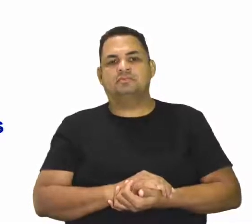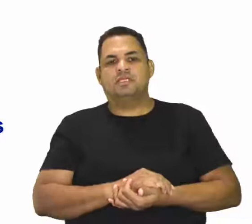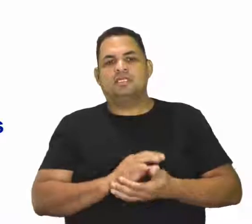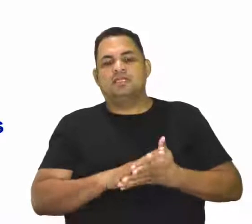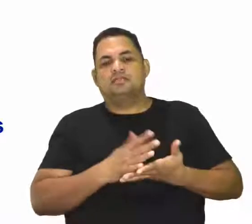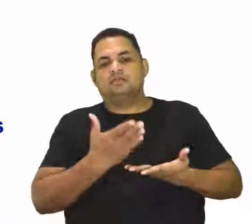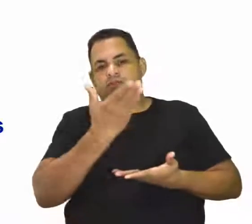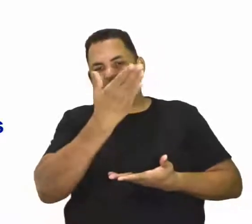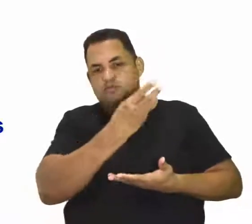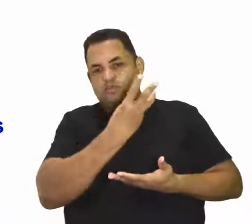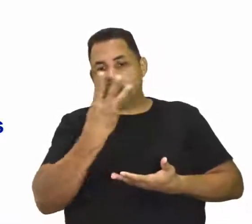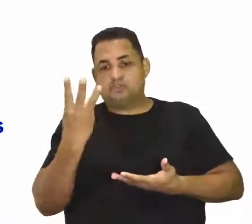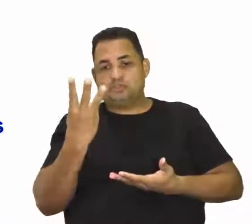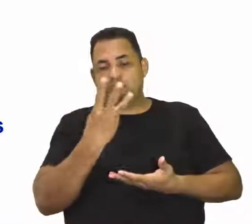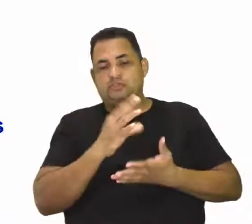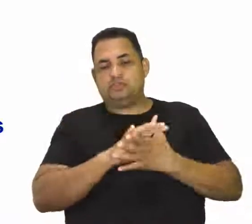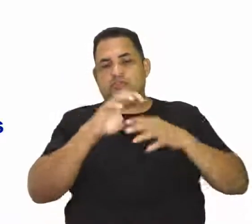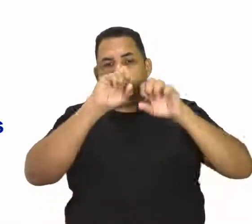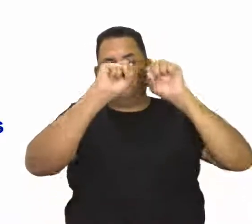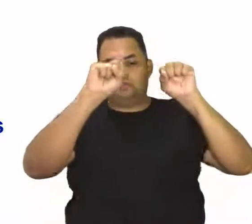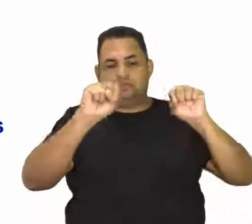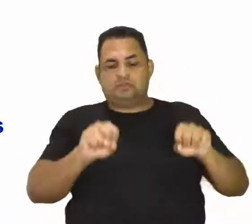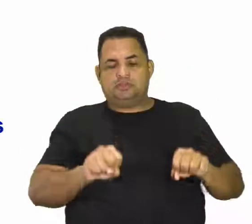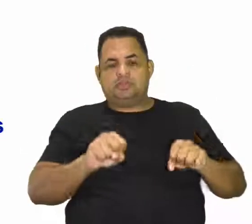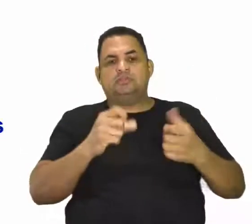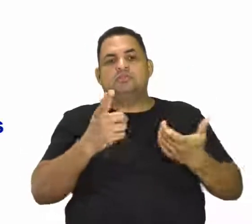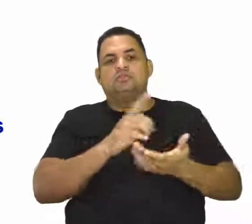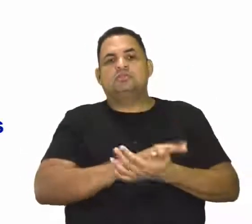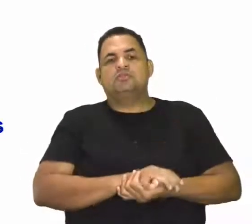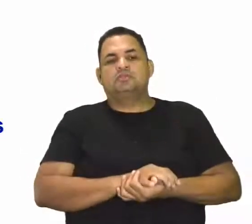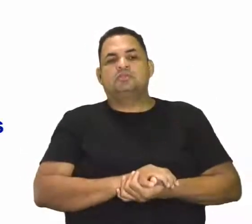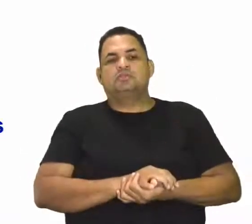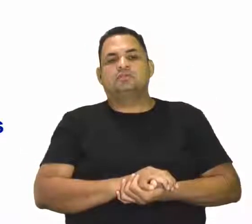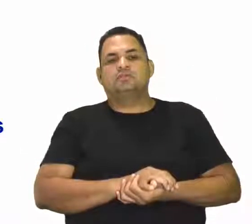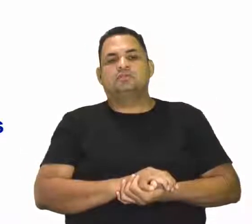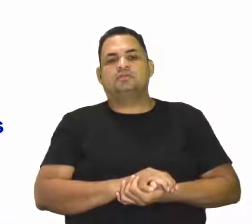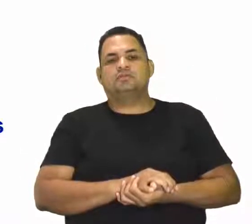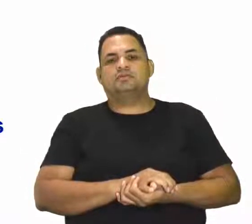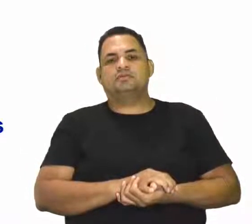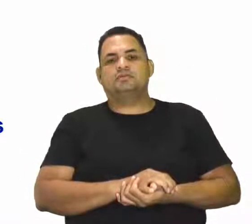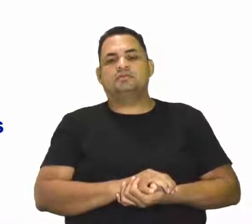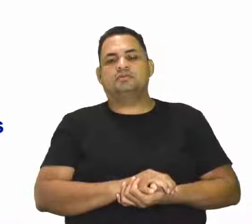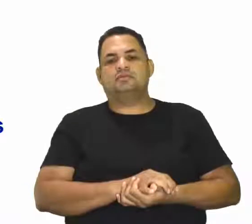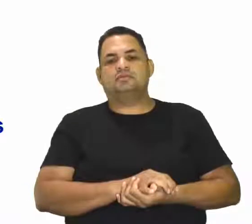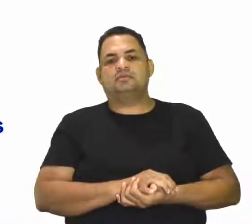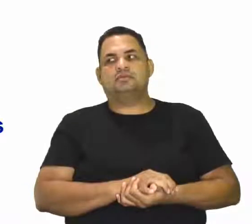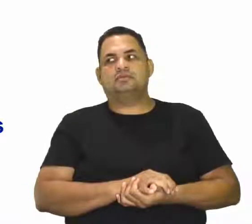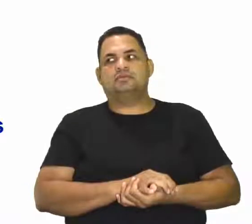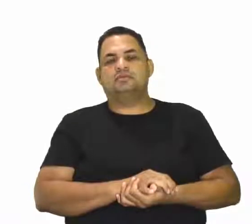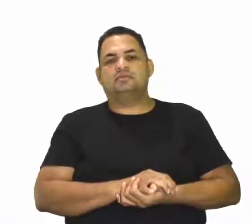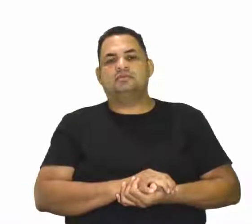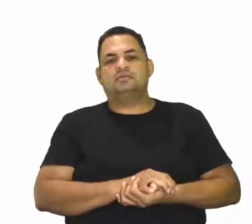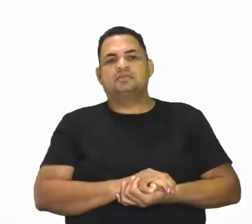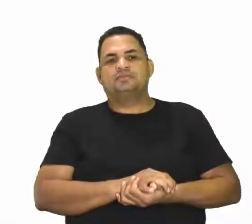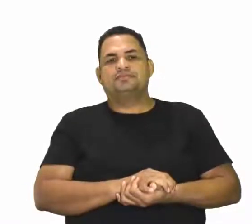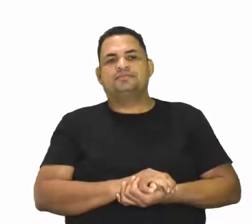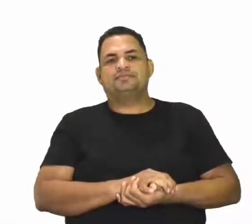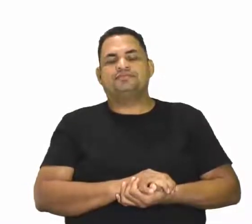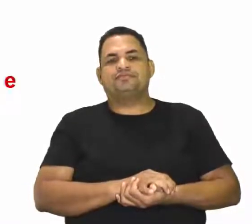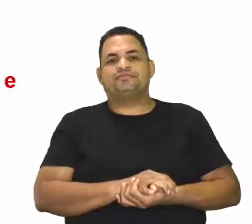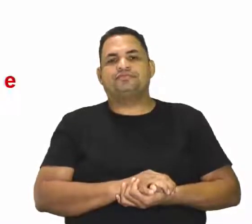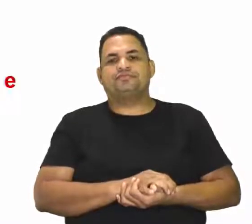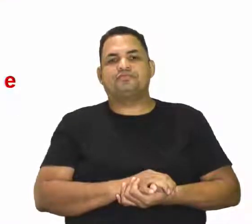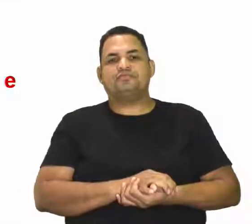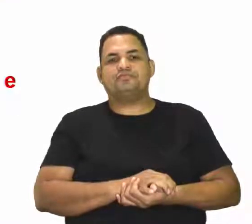silvio-agrícola, silvopastoril e agro-silvopastoril. Então, quais são essas características que eu tenho que levar em consideração? Essas aqui,